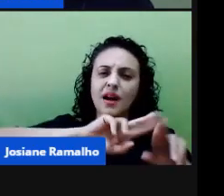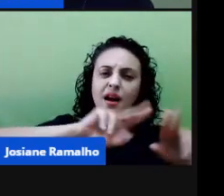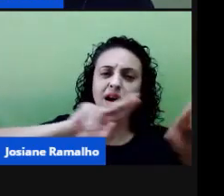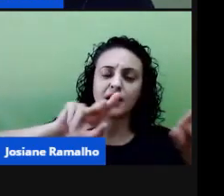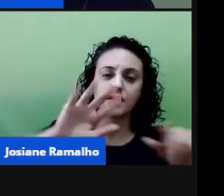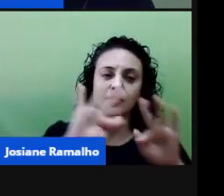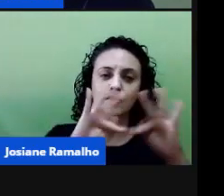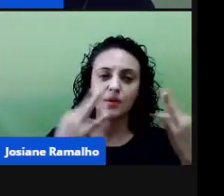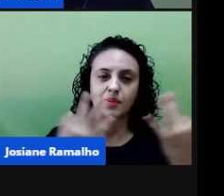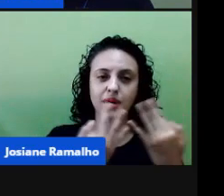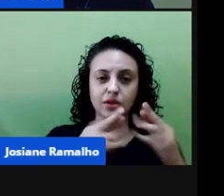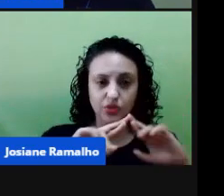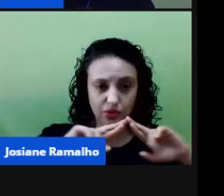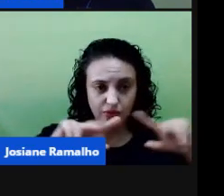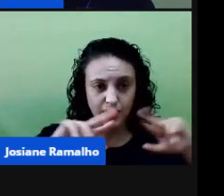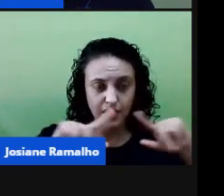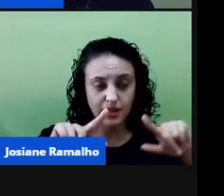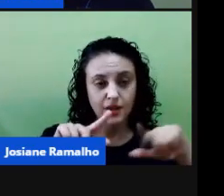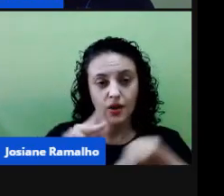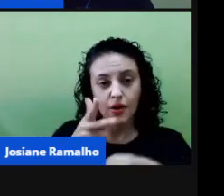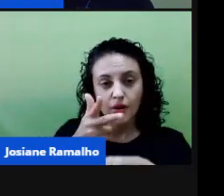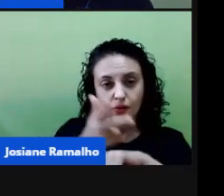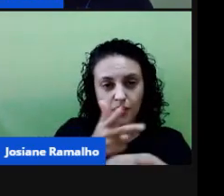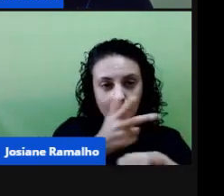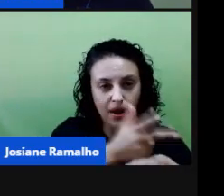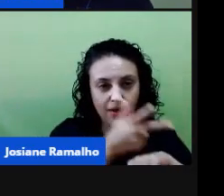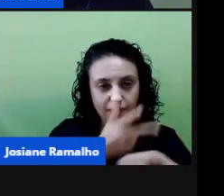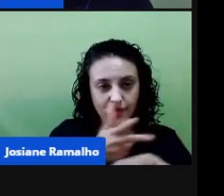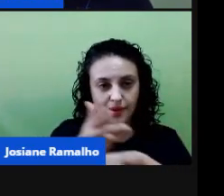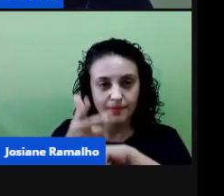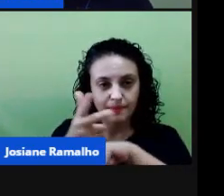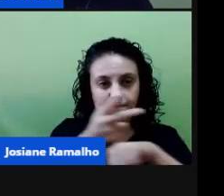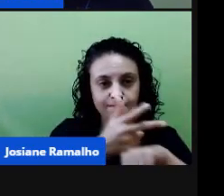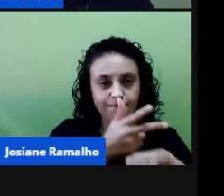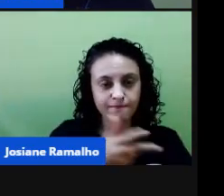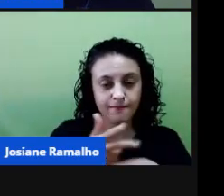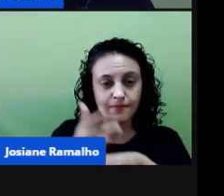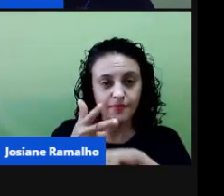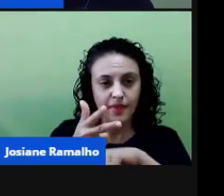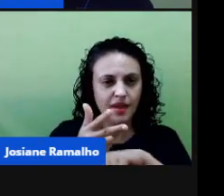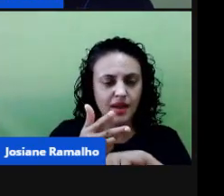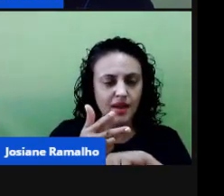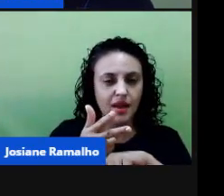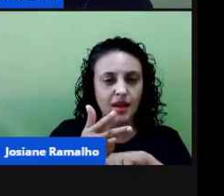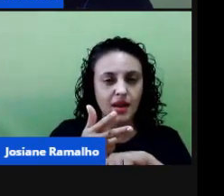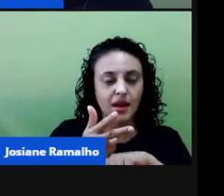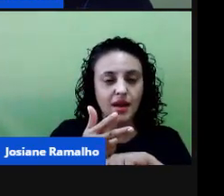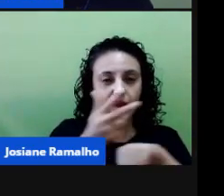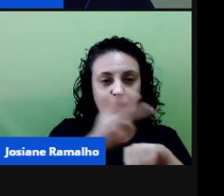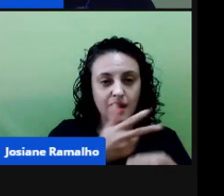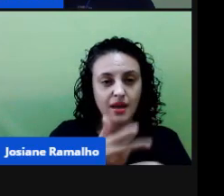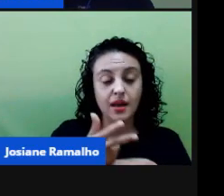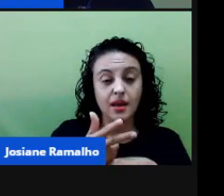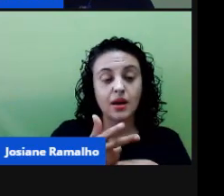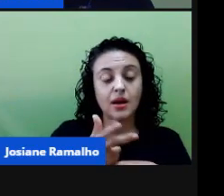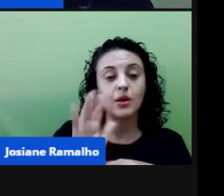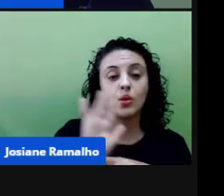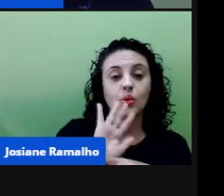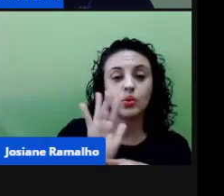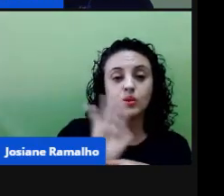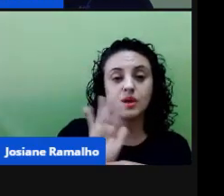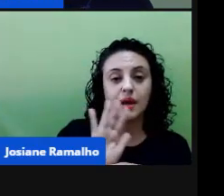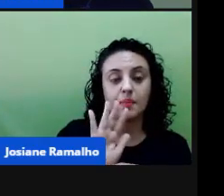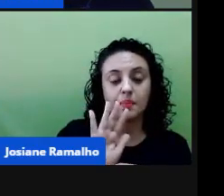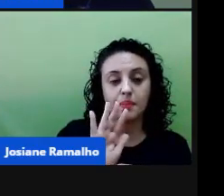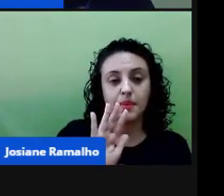Lado. Eles filmaram cinejornais, que era uma espécie de telejornal gravado em cinema, que era exibido